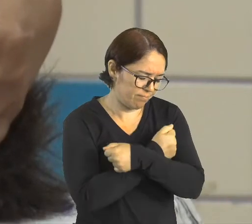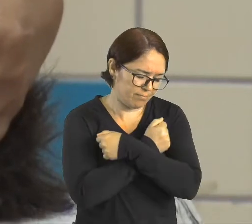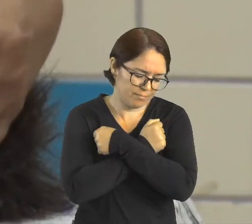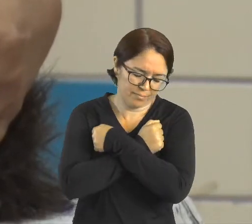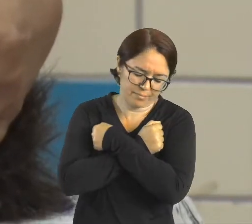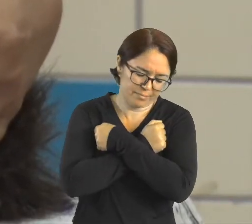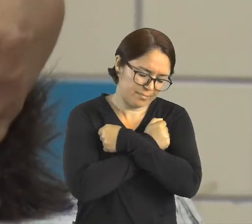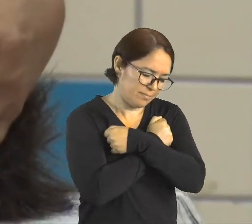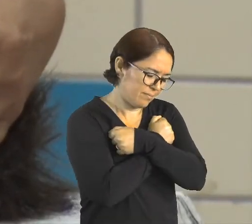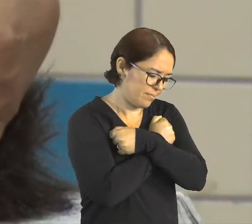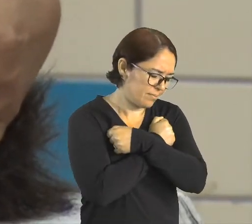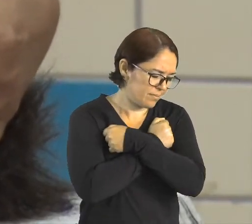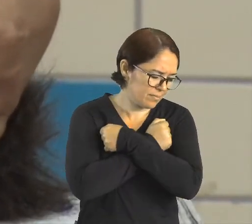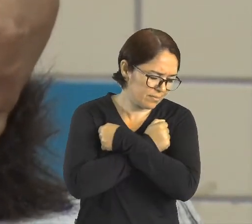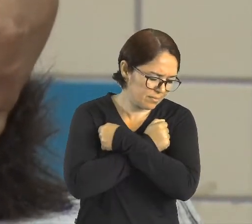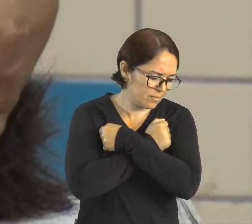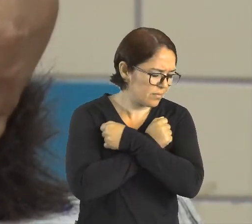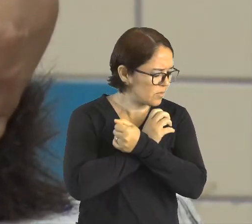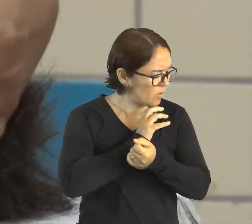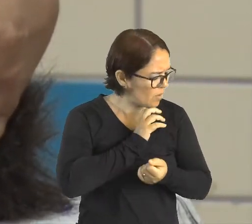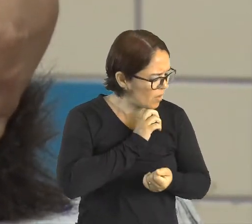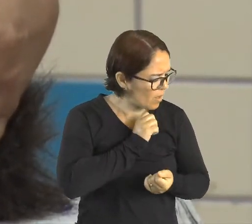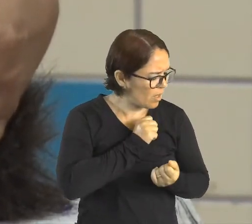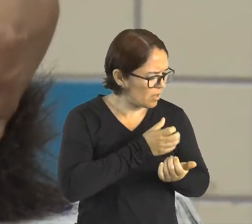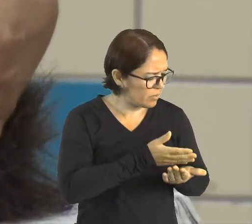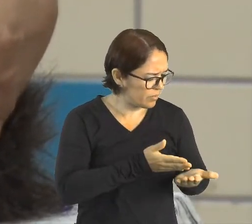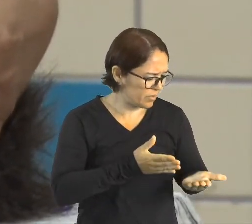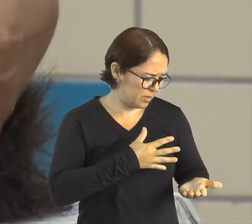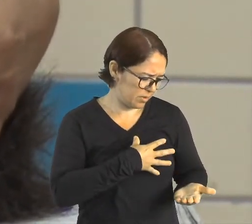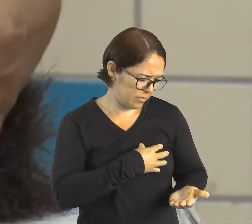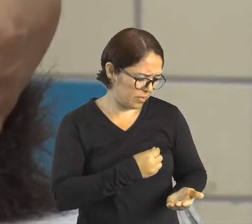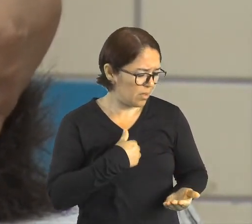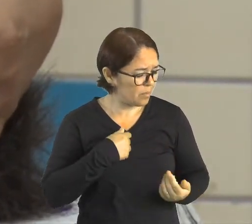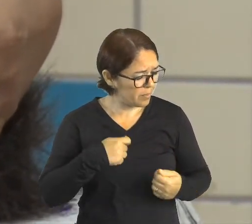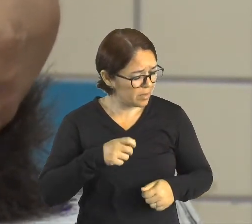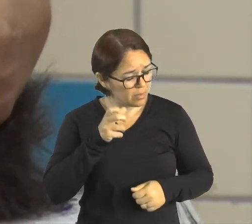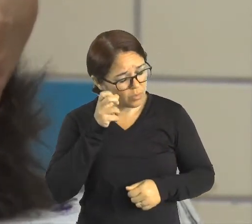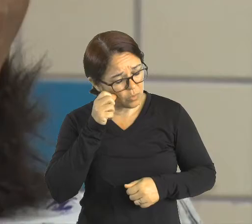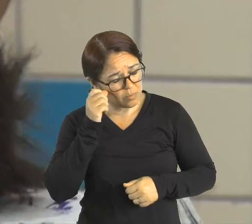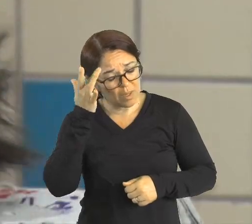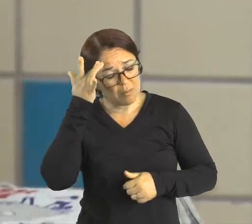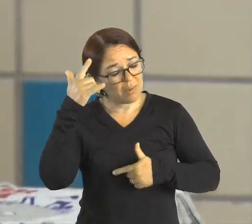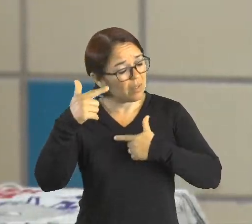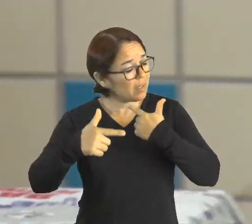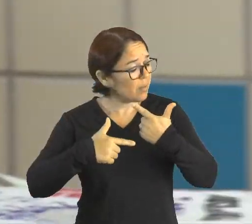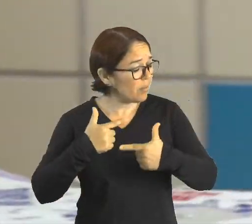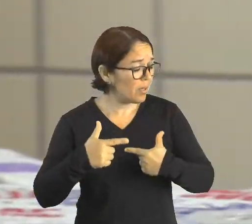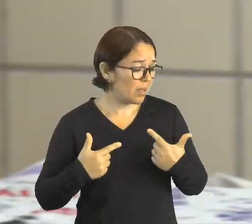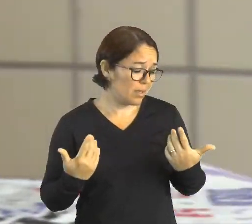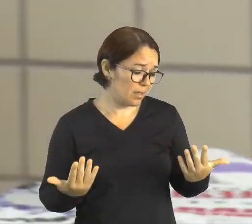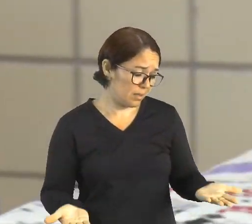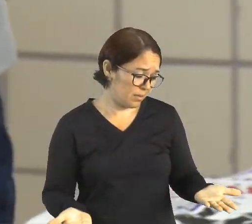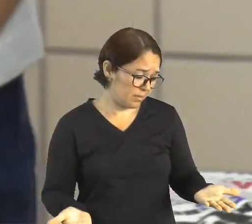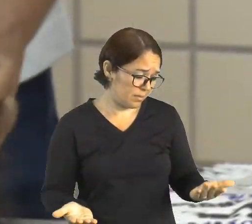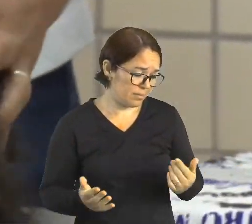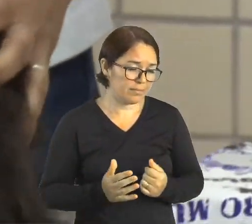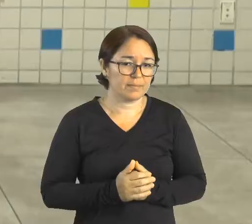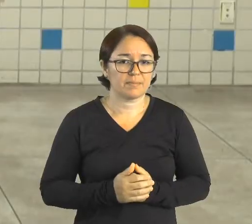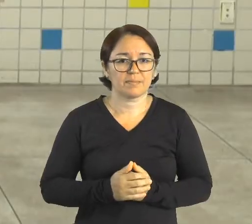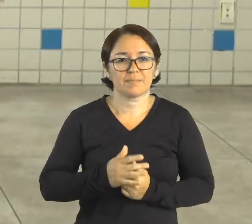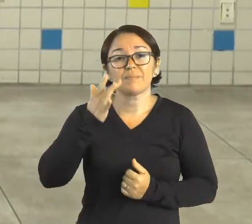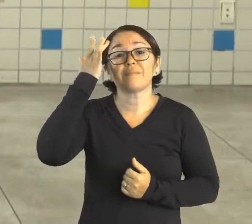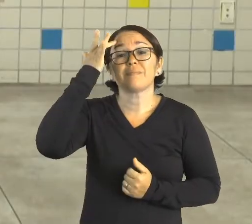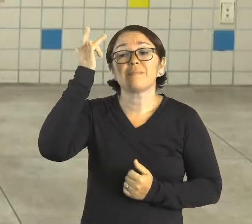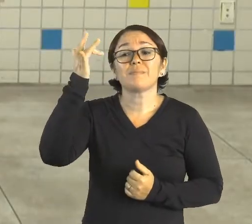abraçou, falou, mas eu te amo, filho, eu tenho que trabalhar. Mas daquele dia em diante, o papai macaco e